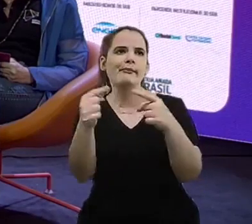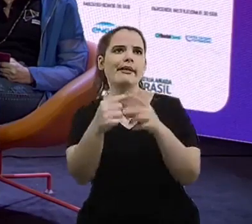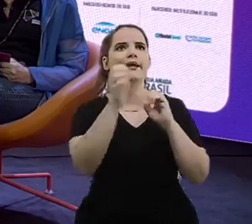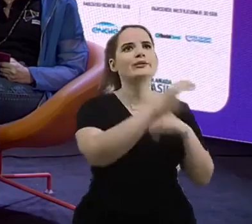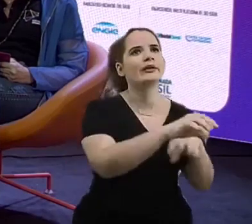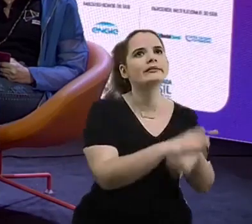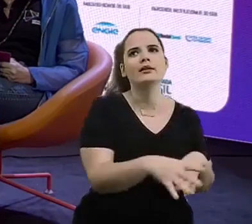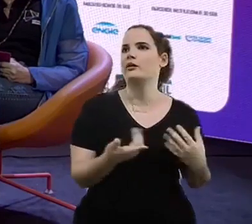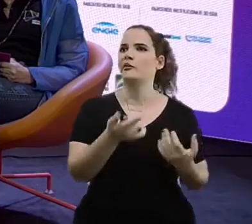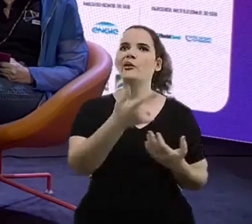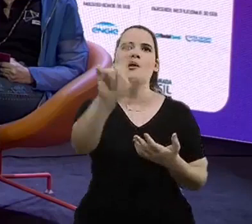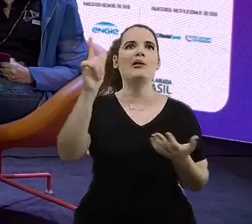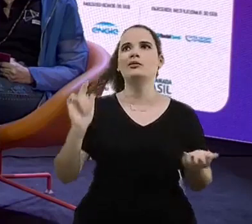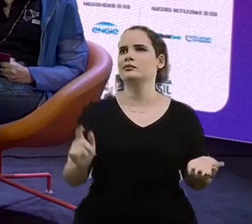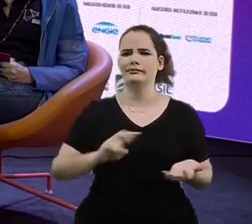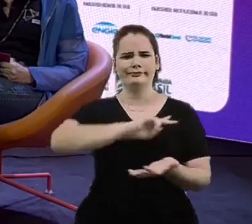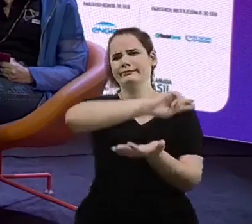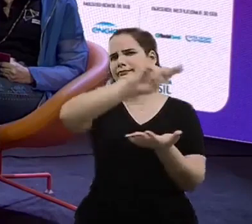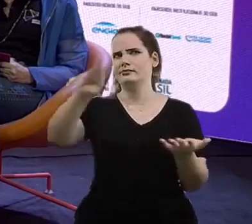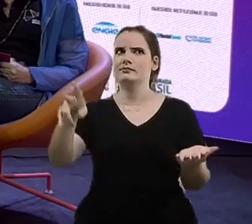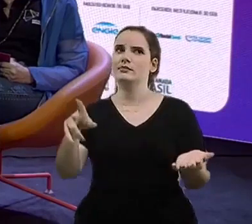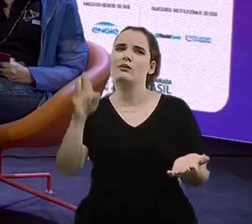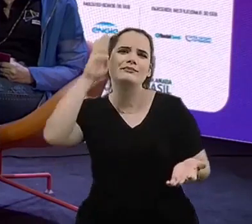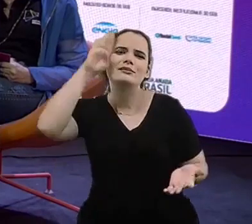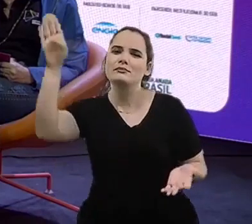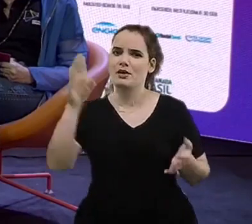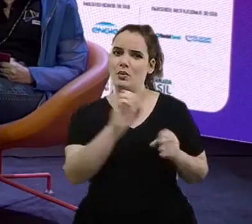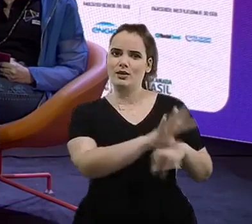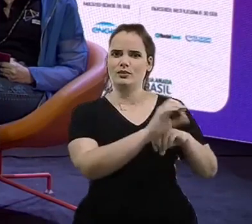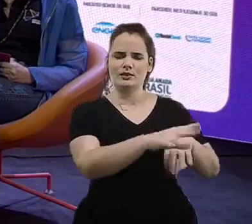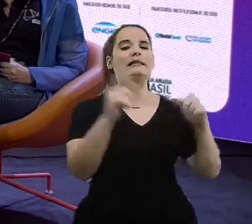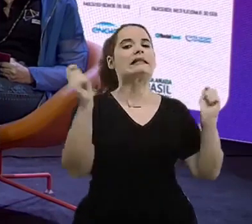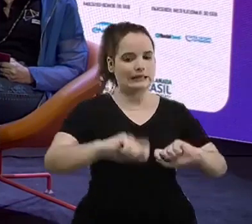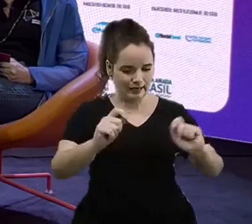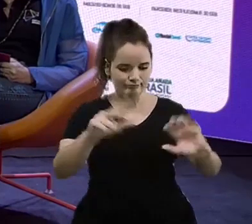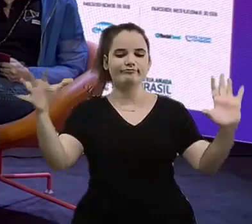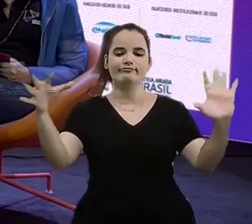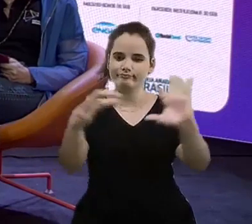verdade, hoje em dia, especialmente a educação, com certeza dá para colocar nesse pacote.